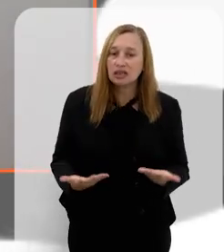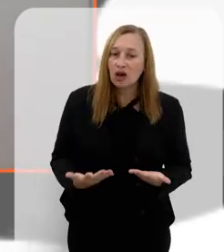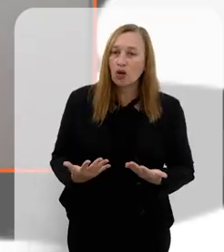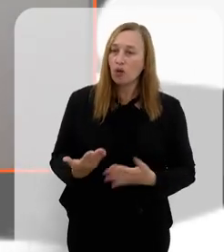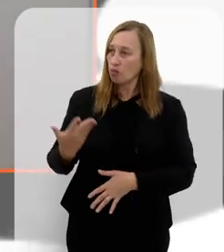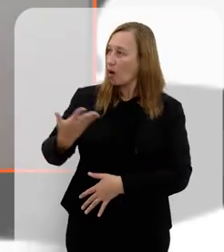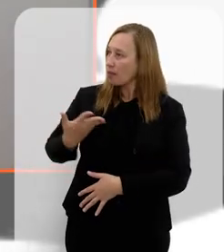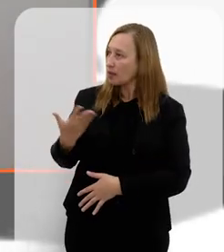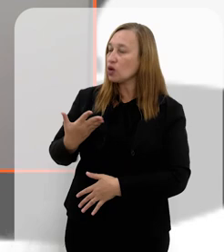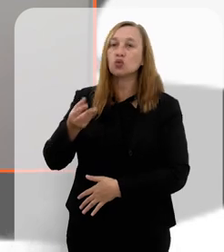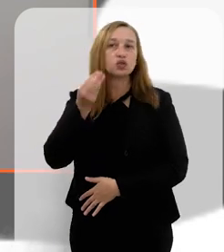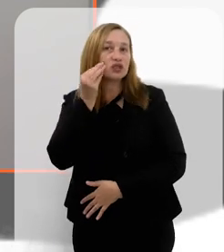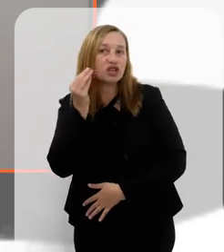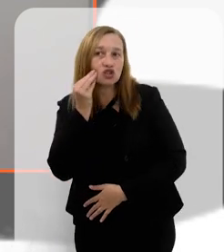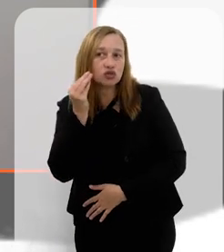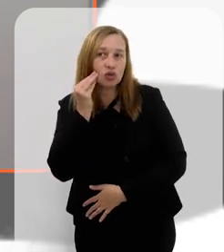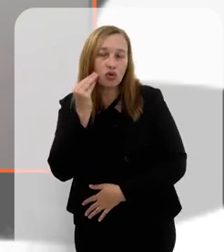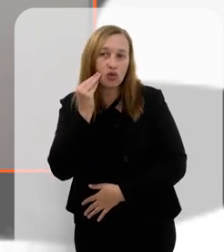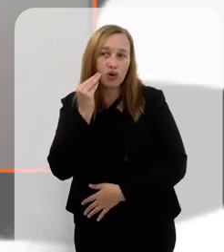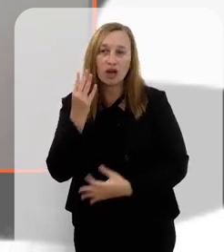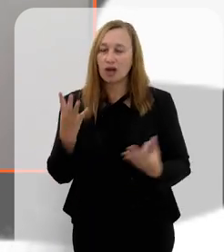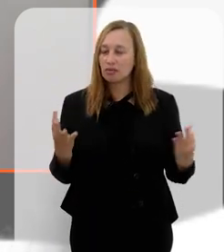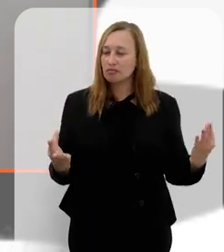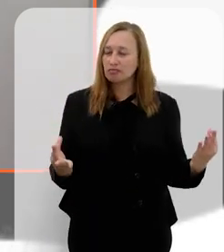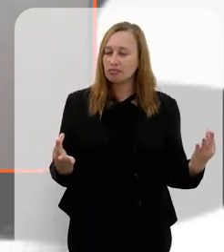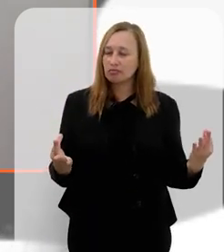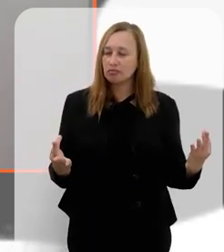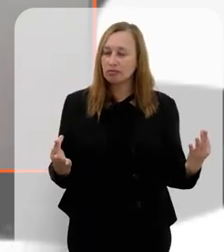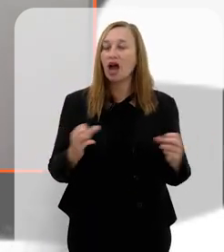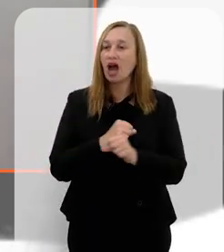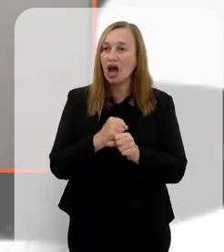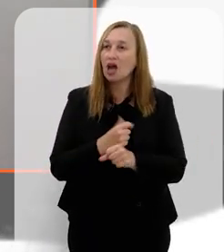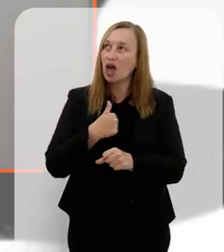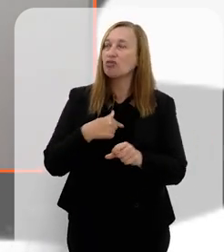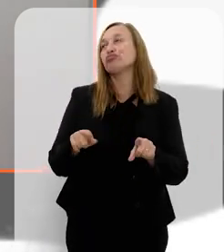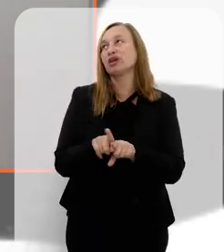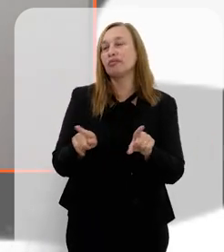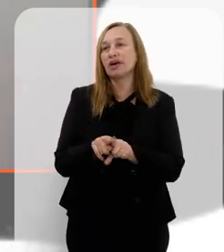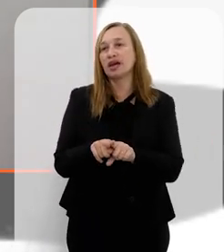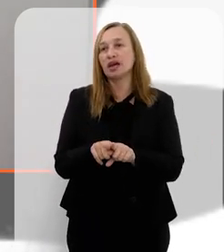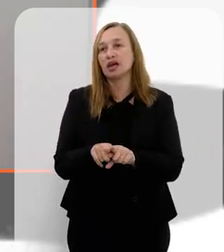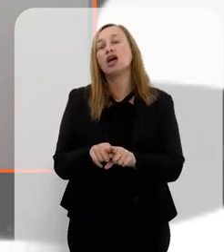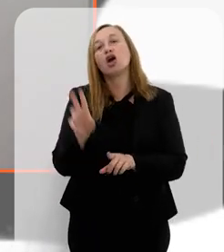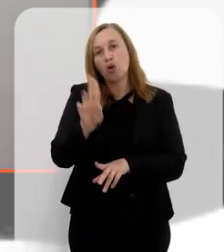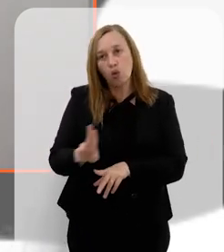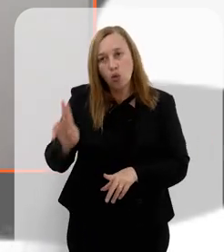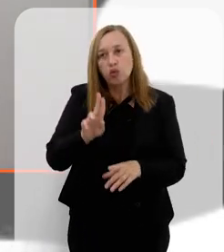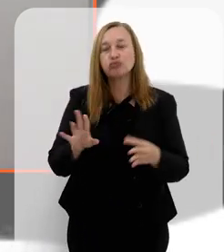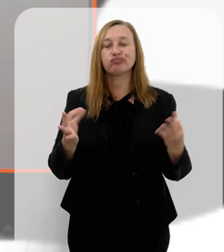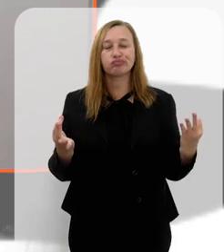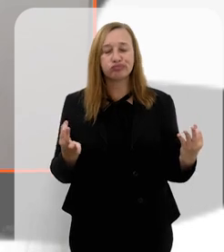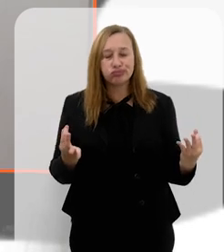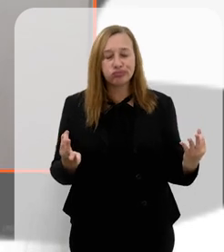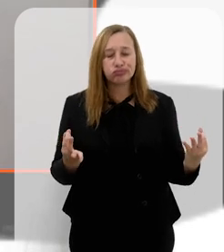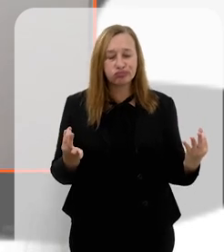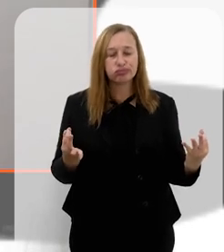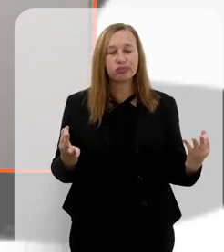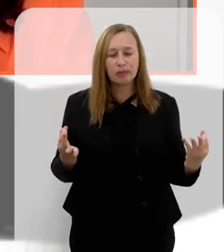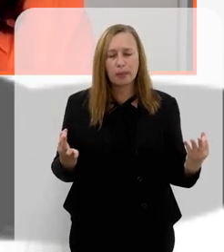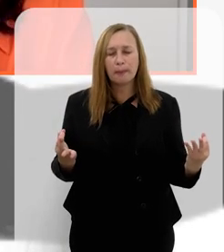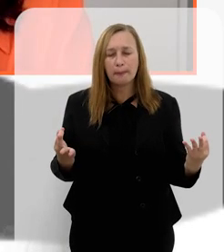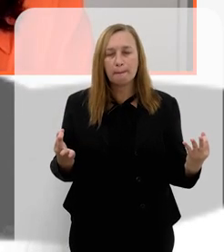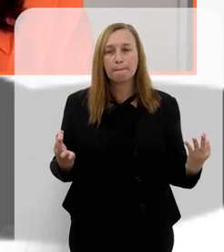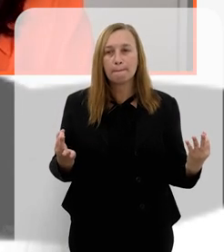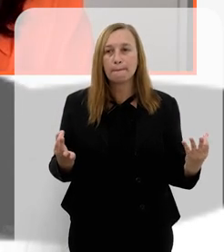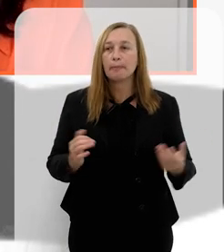Então, o Frederic foi ele que testou isso, porque ele medita há muitos anos, né? Eu também medito, eu uso essa ferramenta.